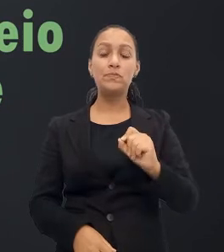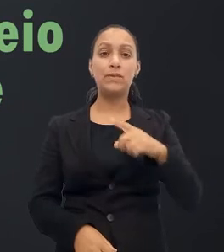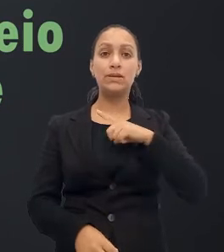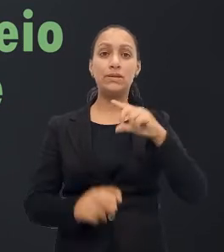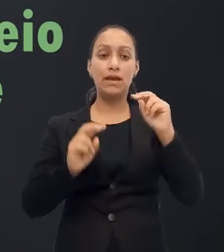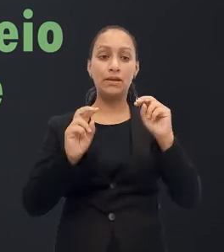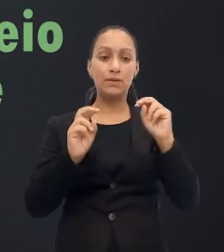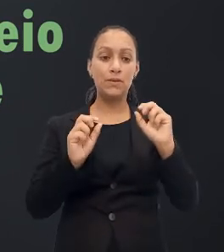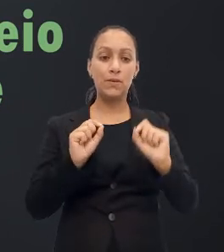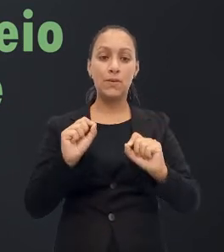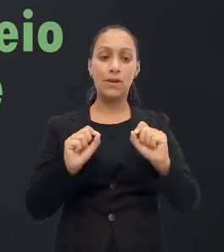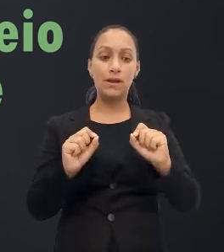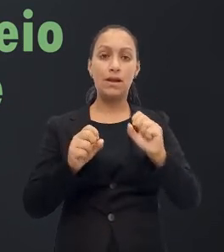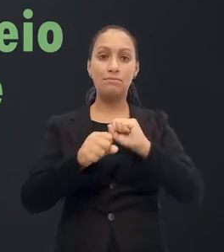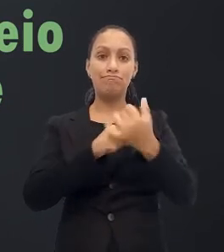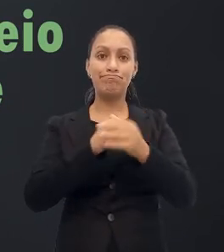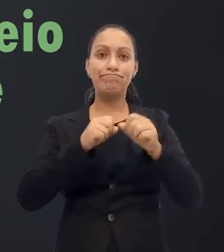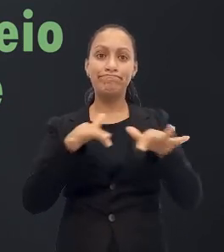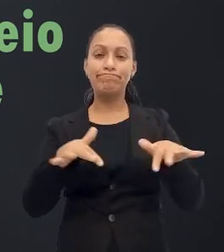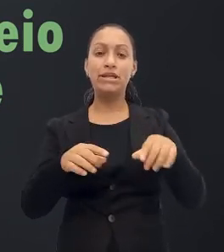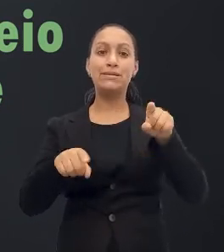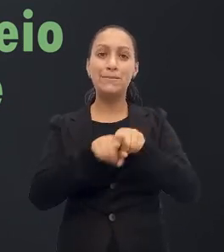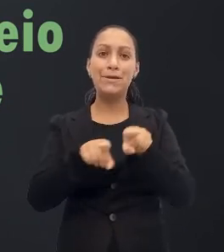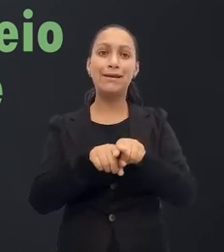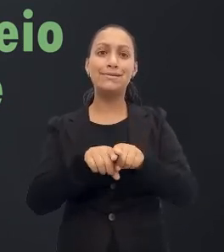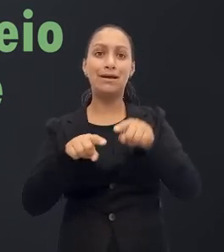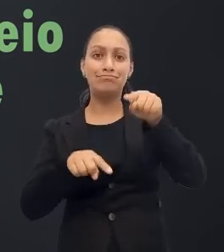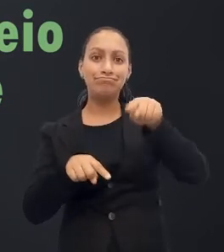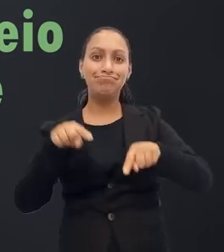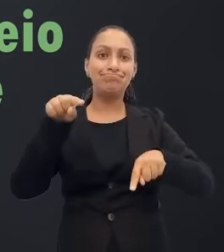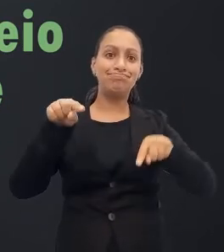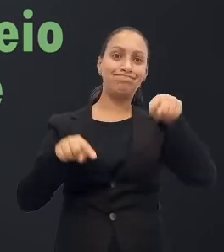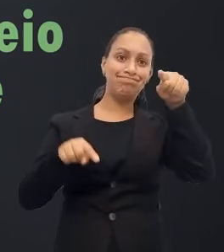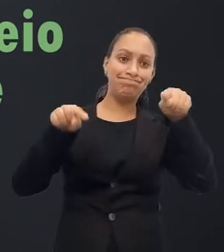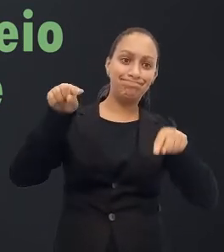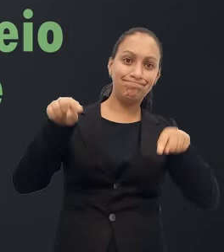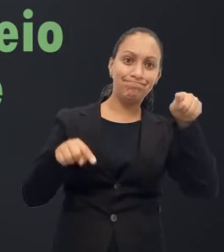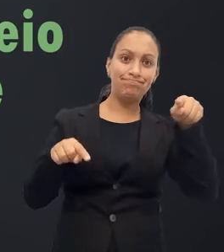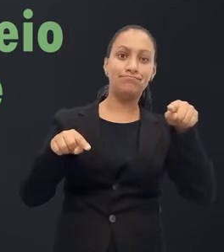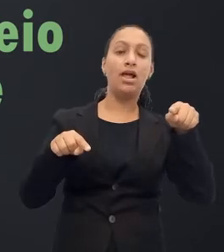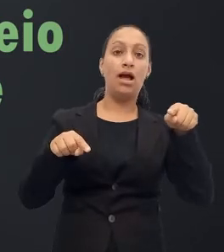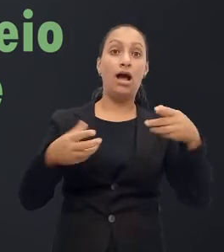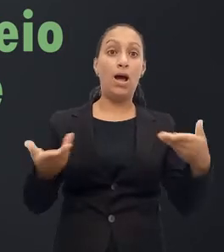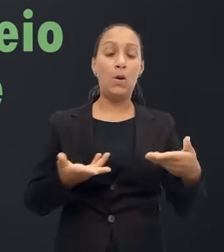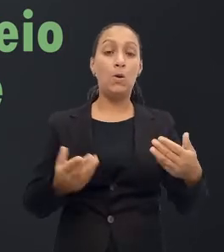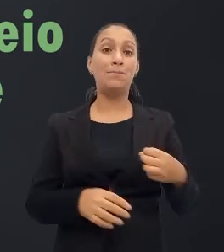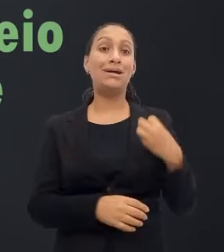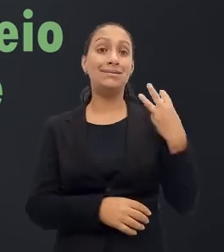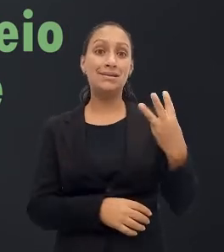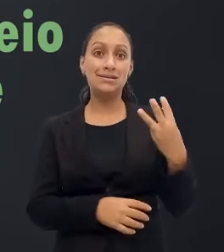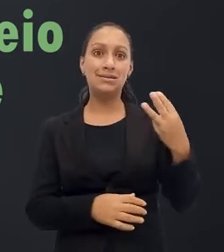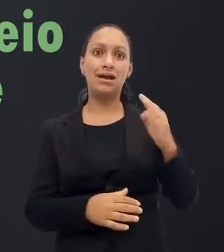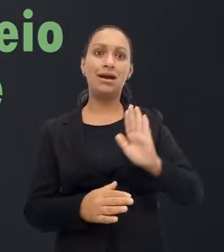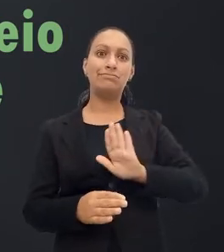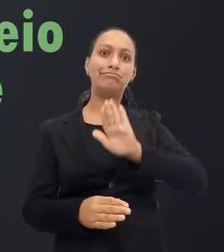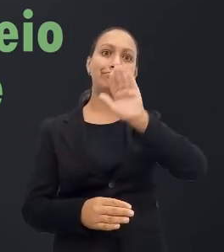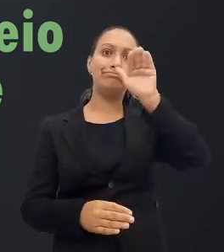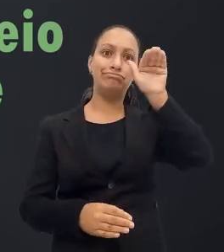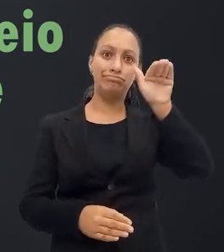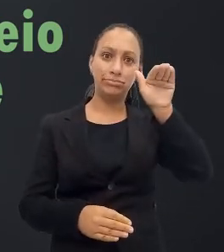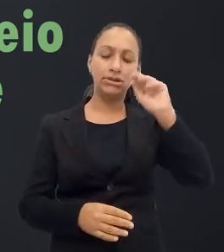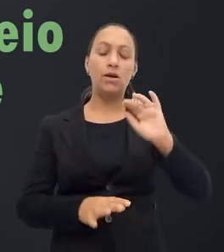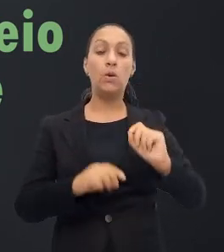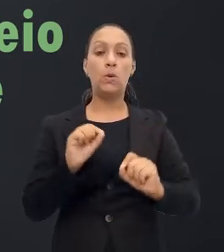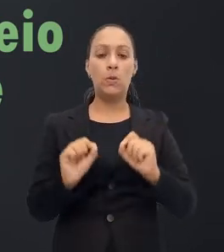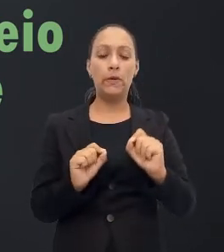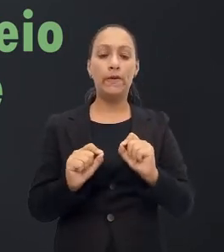da pandemia e vimos as ondas pelas quais passamos agora em meados de talvez iniciar uma terceira onda, nós conseguimos também, através dessa